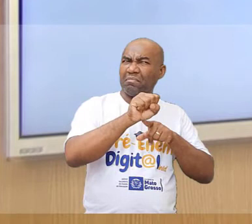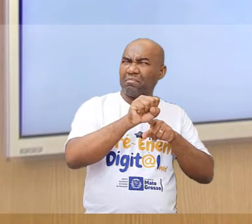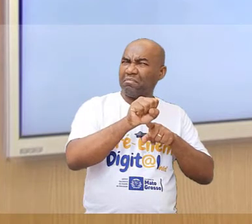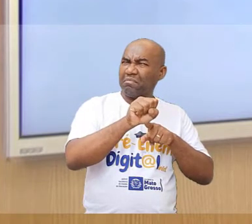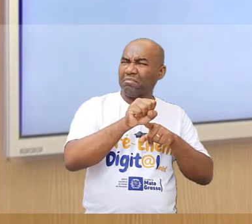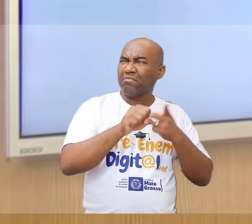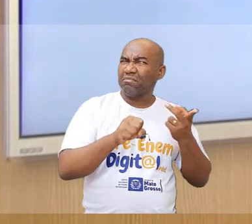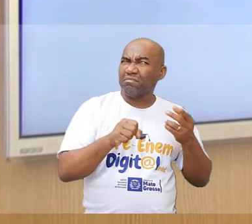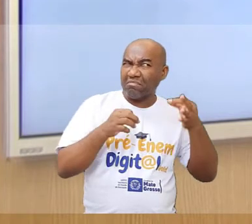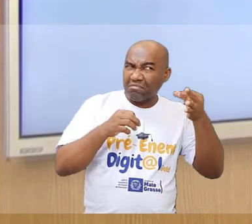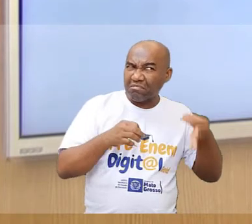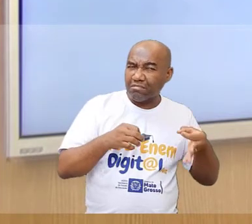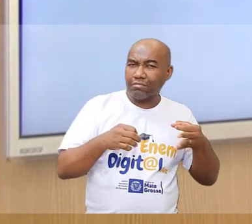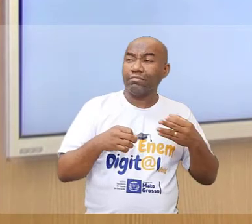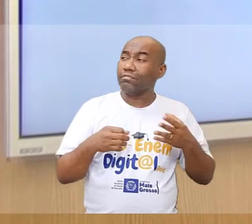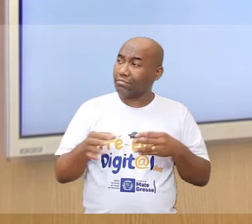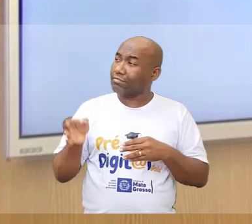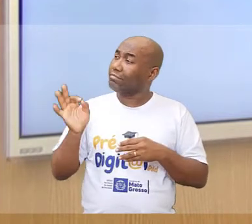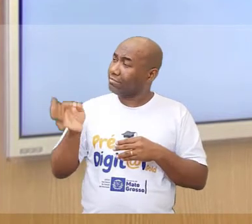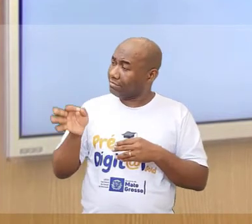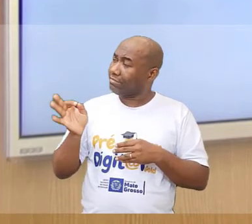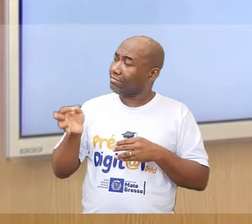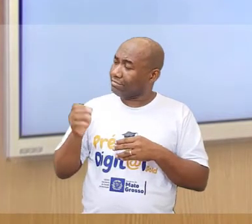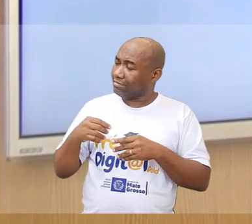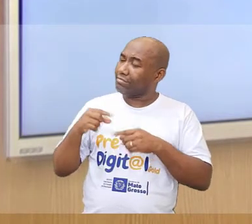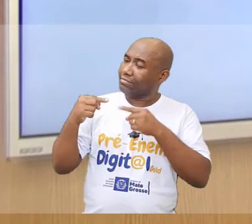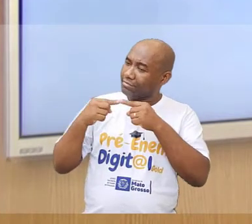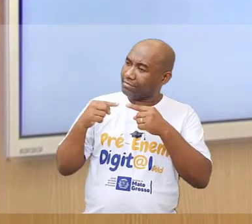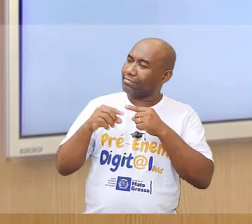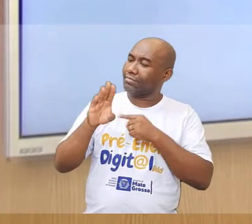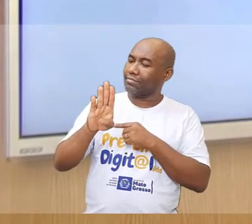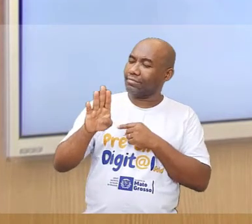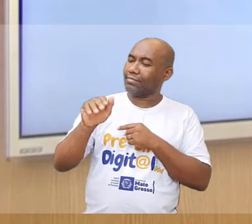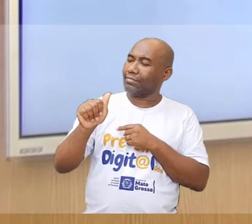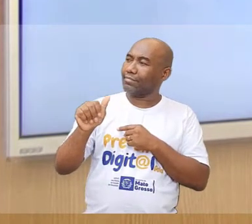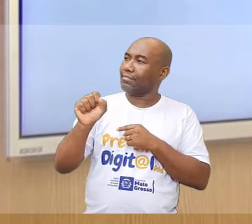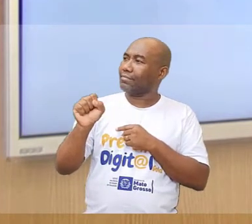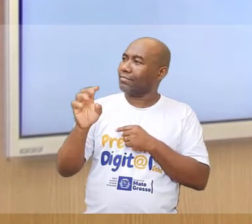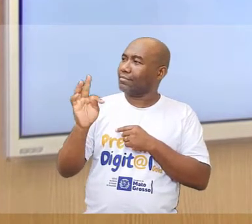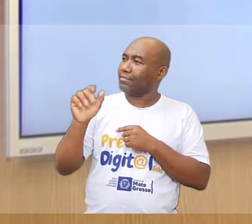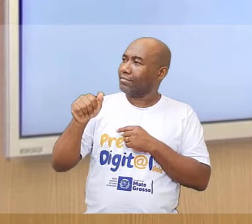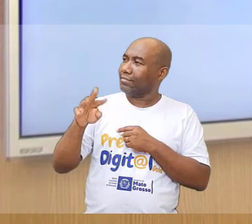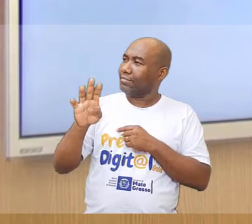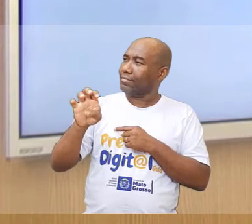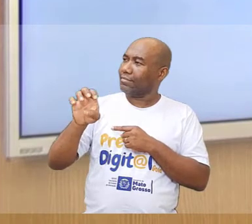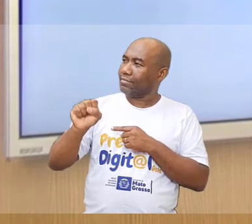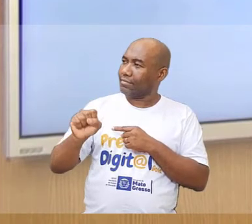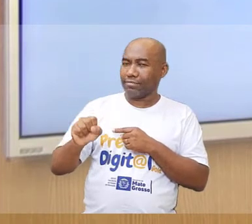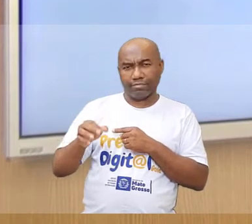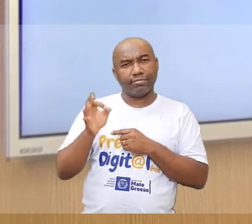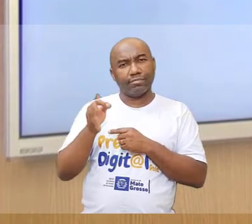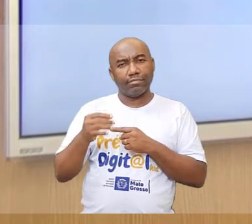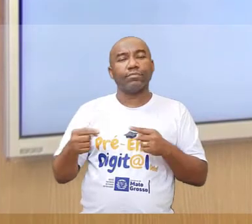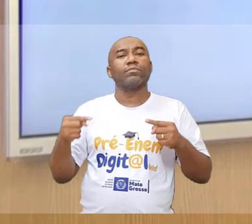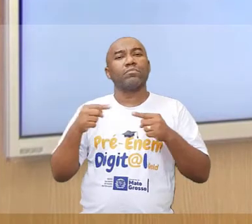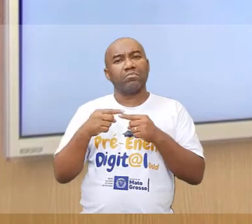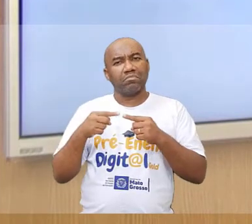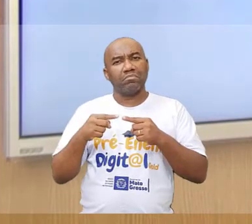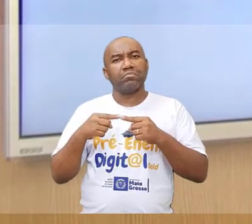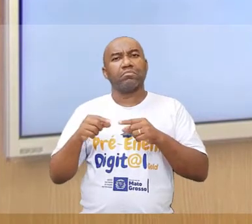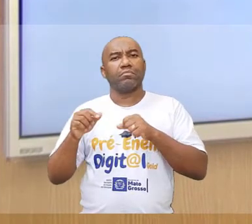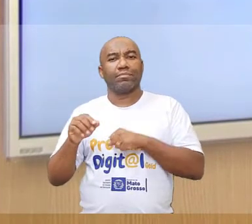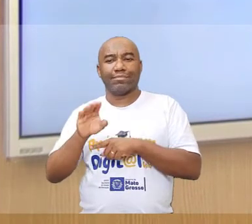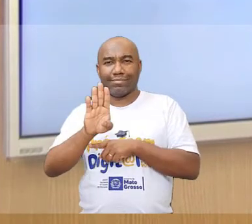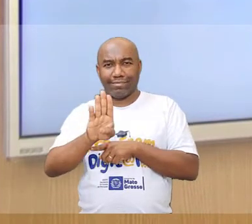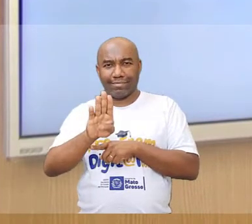e vai perguntar para o outro. Sim, bastantes. Pode responder e pode utilizar. E quando